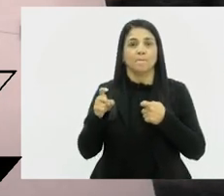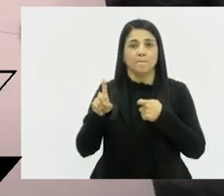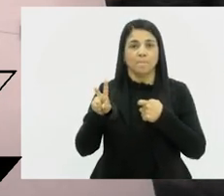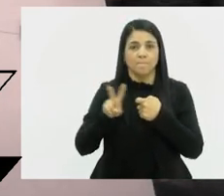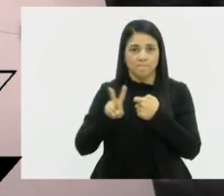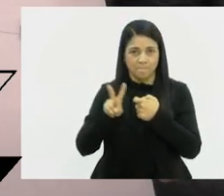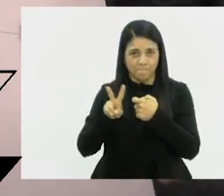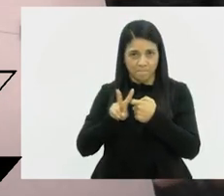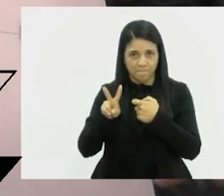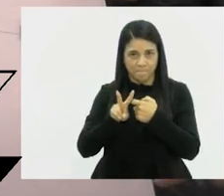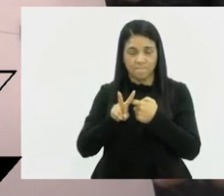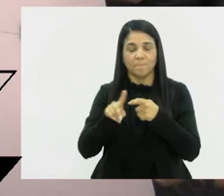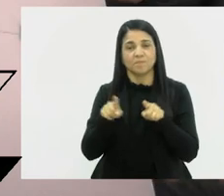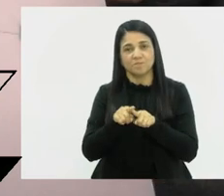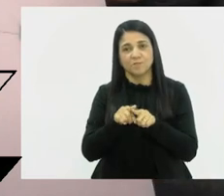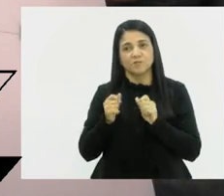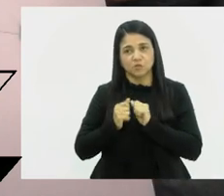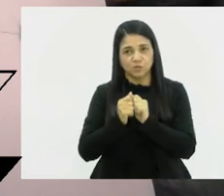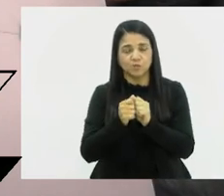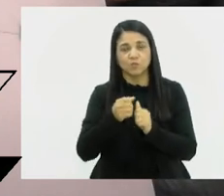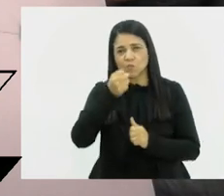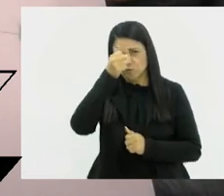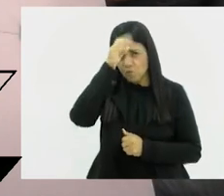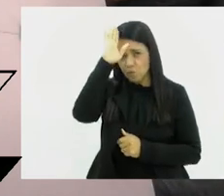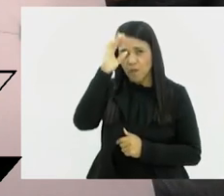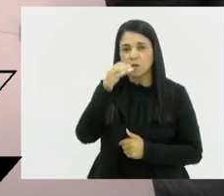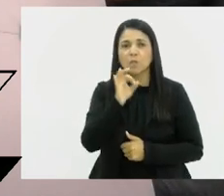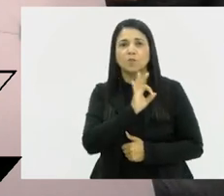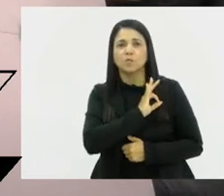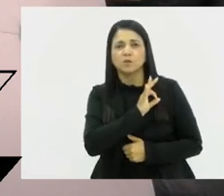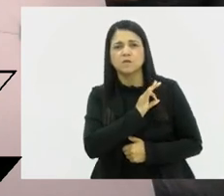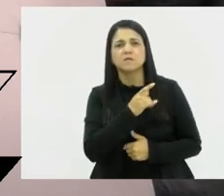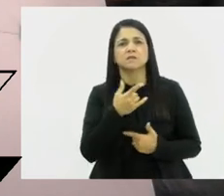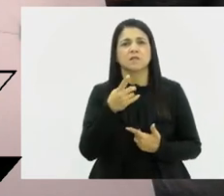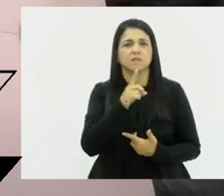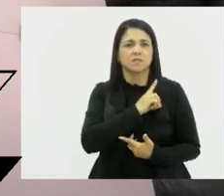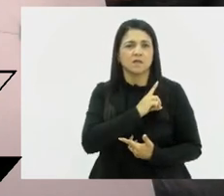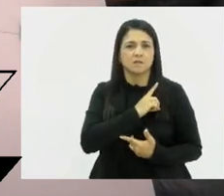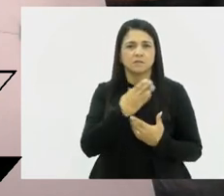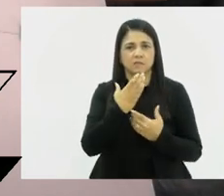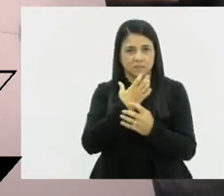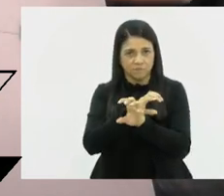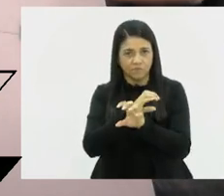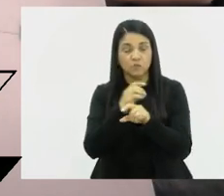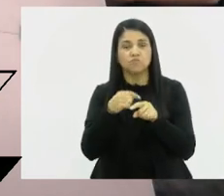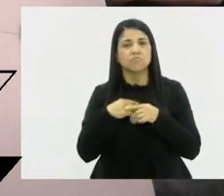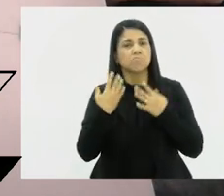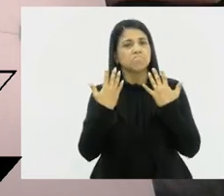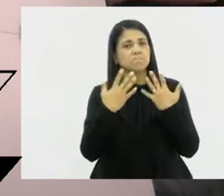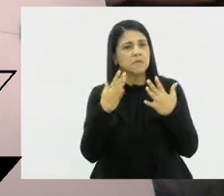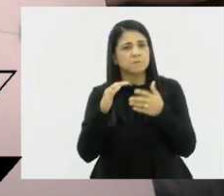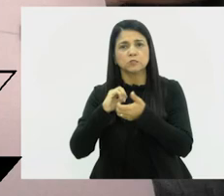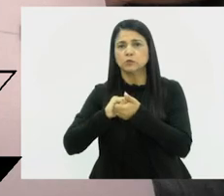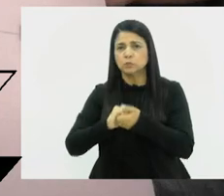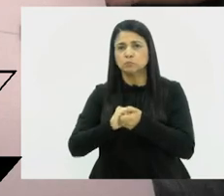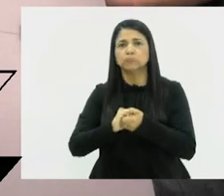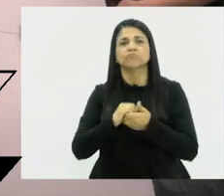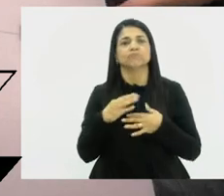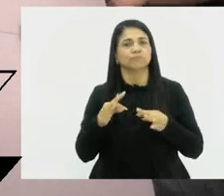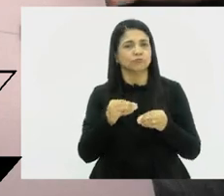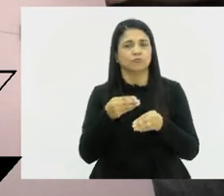aqui também, e outros que é o Corpo de Bombeiros, Polícia Militar, Delegacia Civil, enfim, parabenizando todos que estão